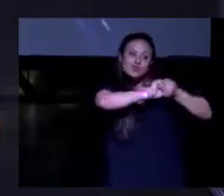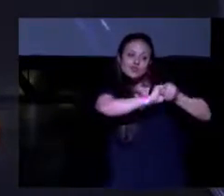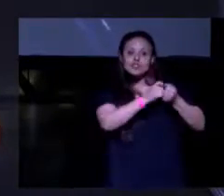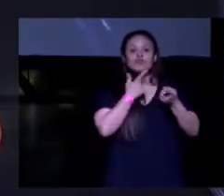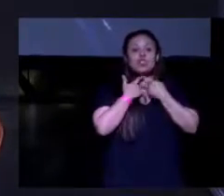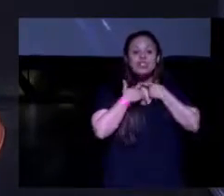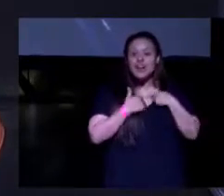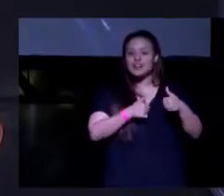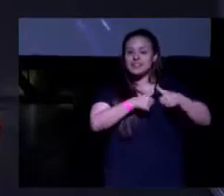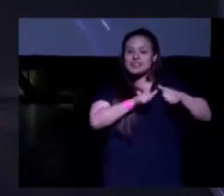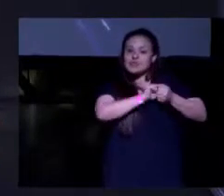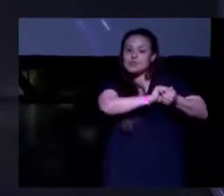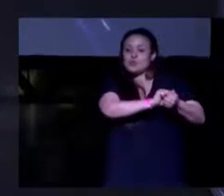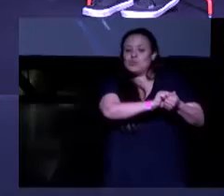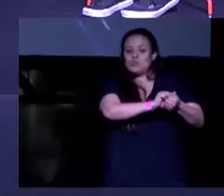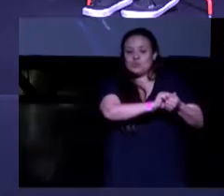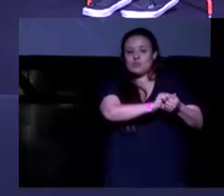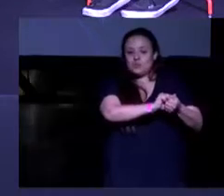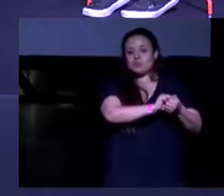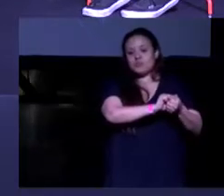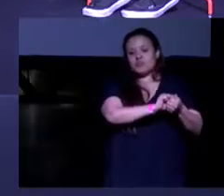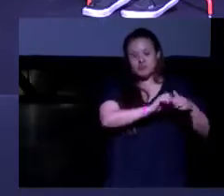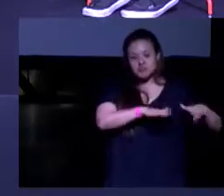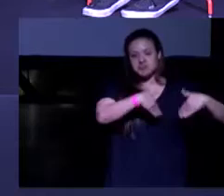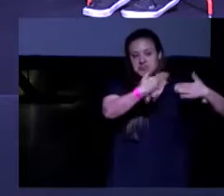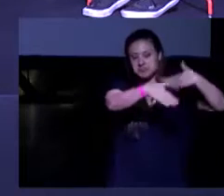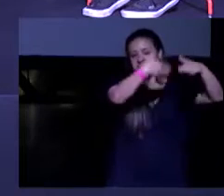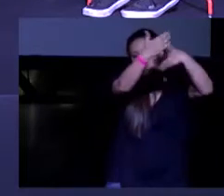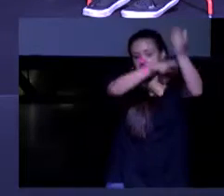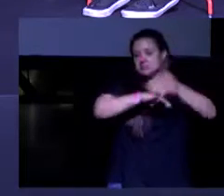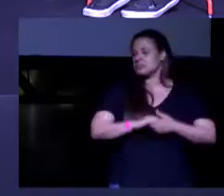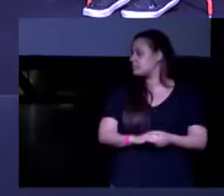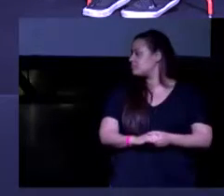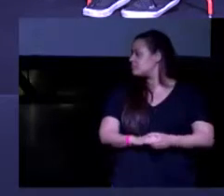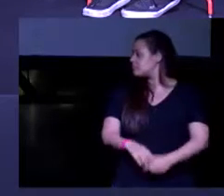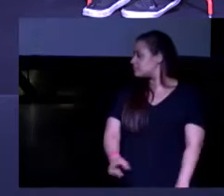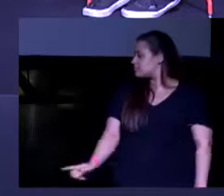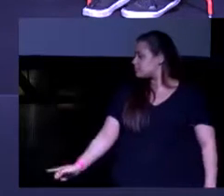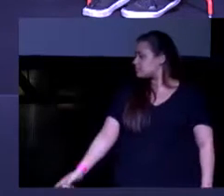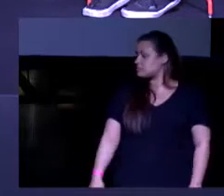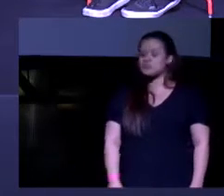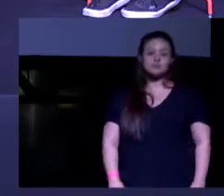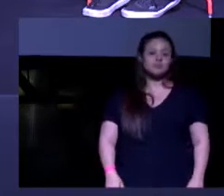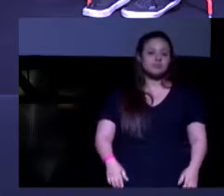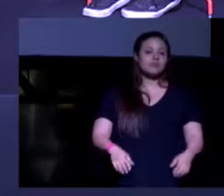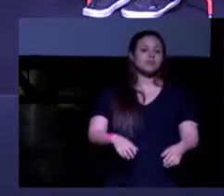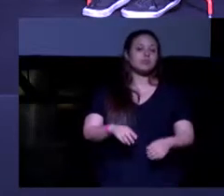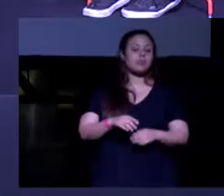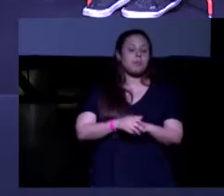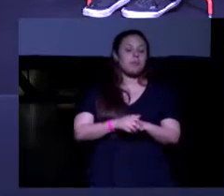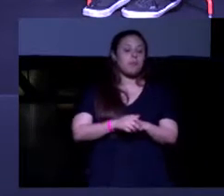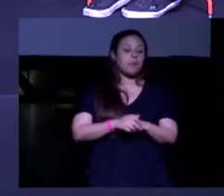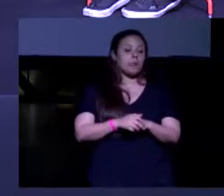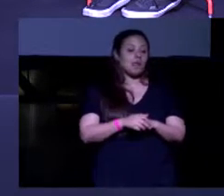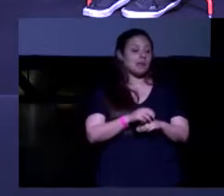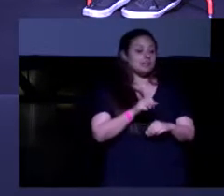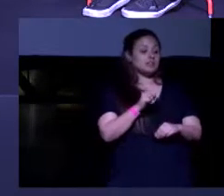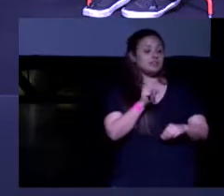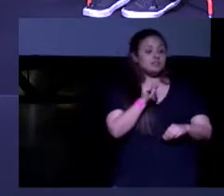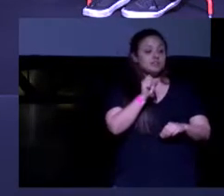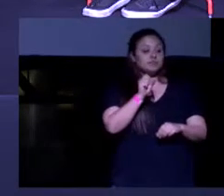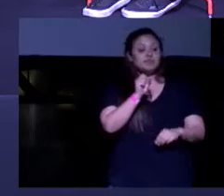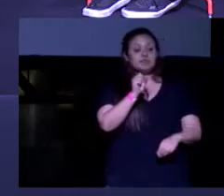né, em qualquer organização. Na Shuda Chita, para quem não conhece, a Shuda Chita é um estúdio criativo de comunicação